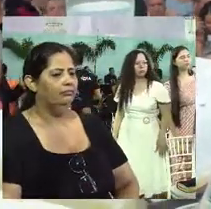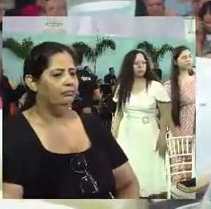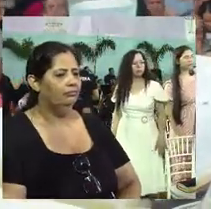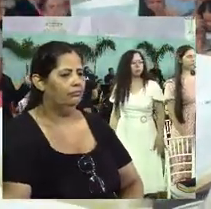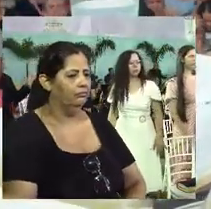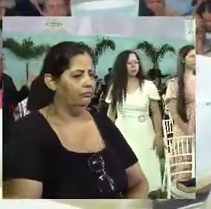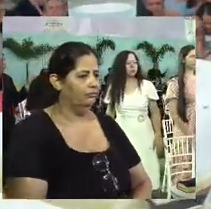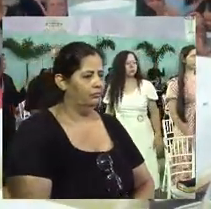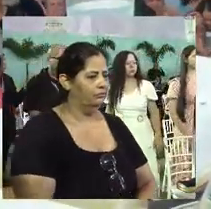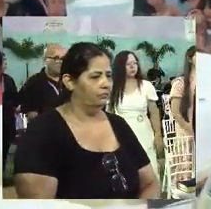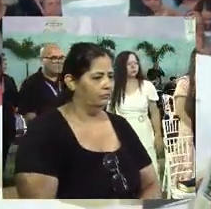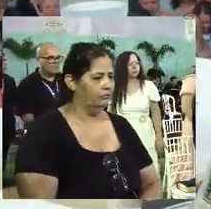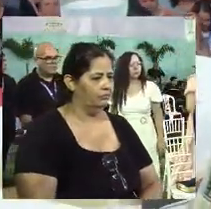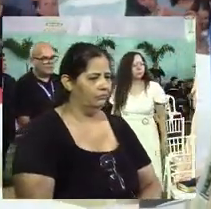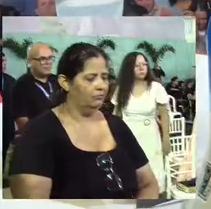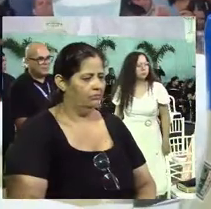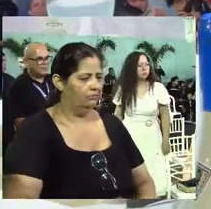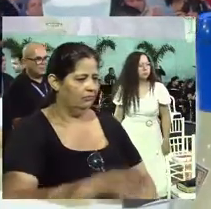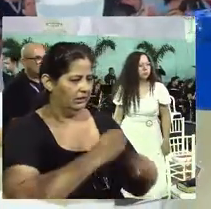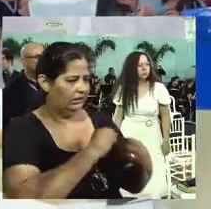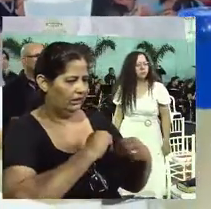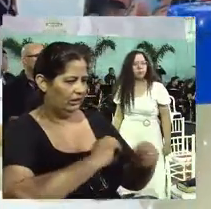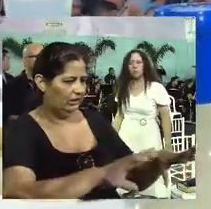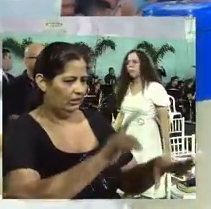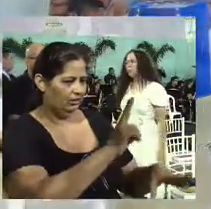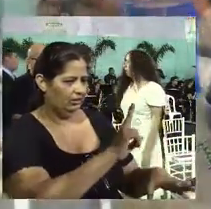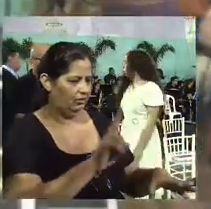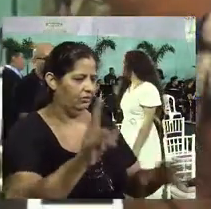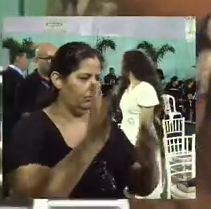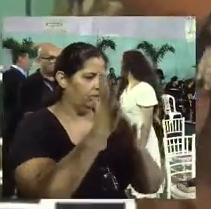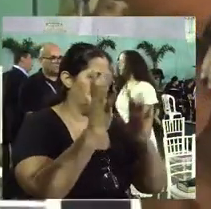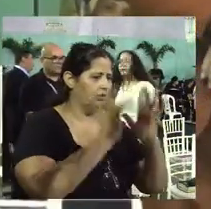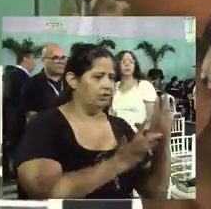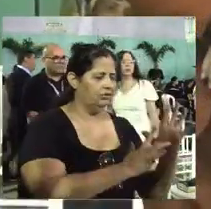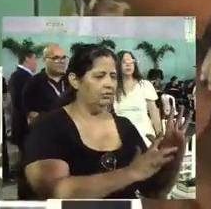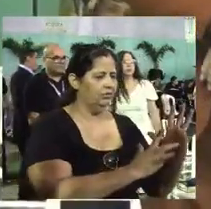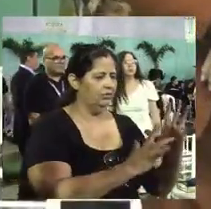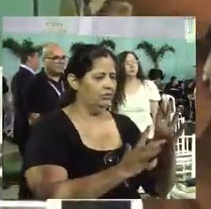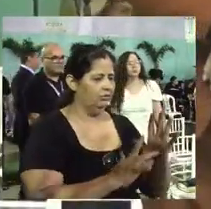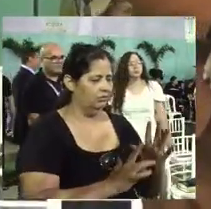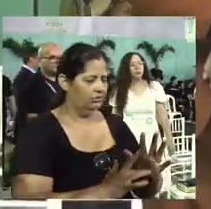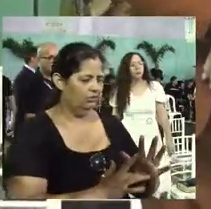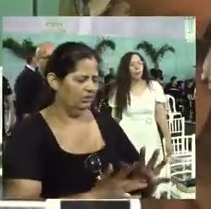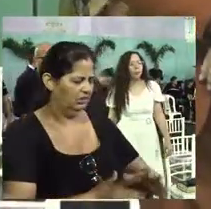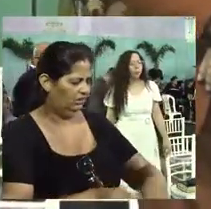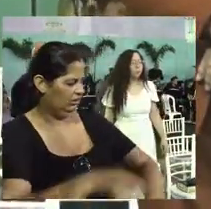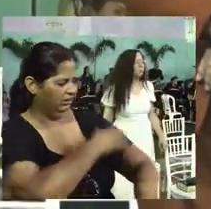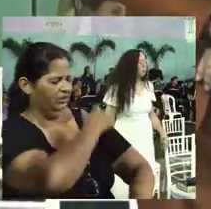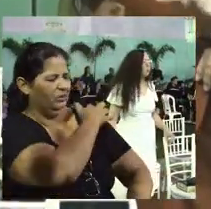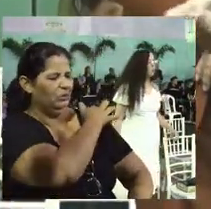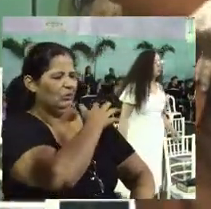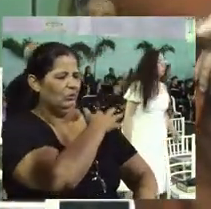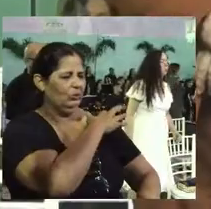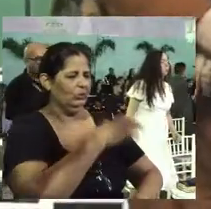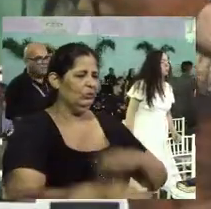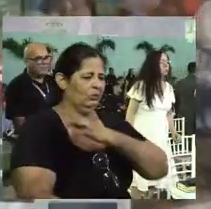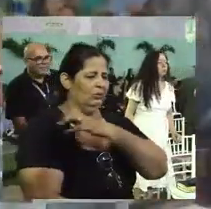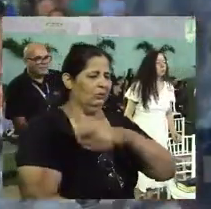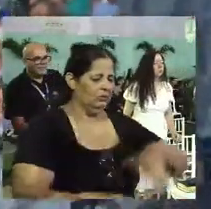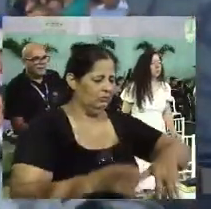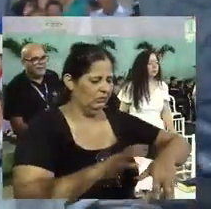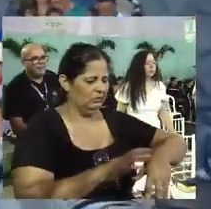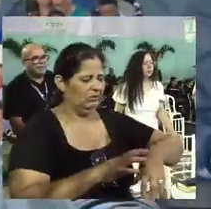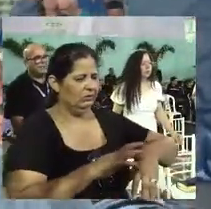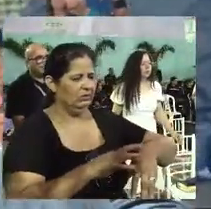sai no nome de Jesus Sai agora saiba o City essa inflamação do ombro sai agora em nome de